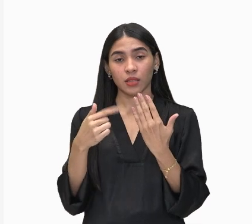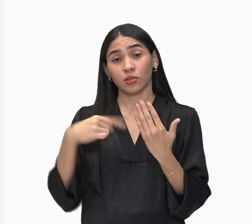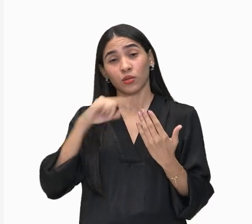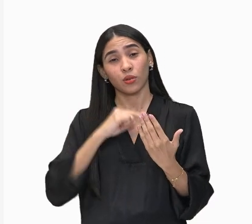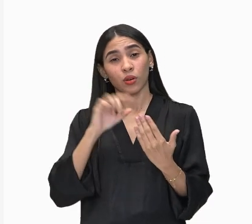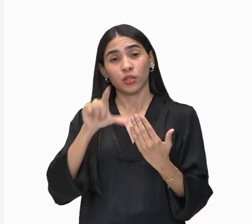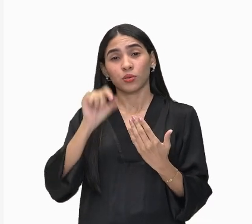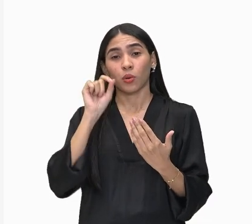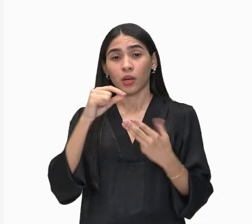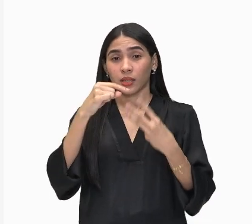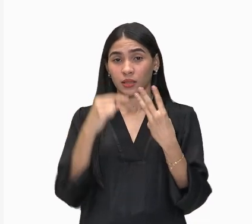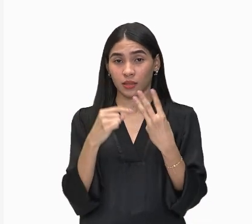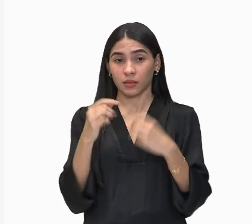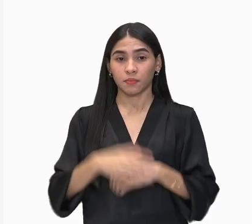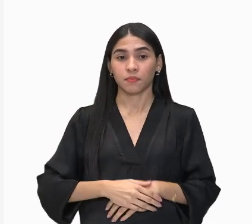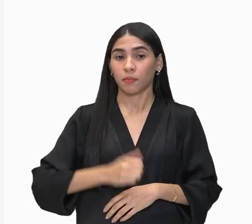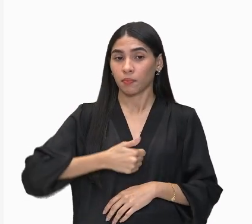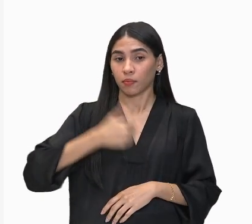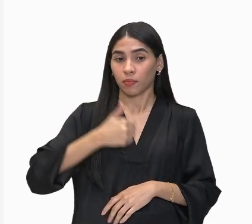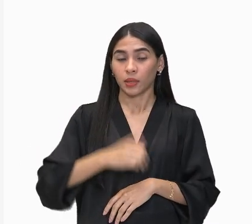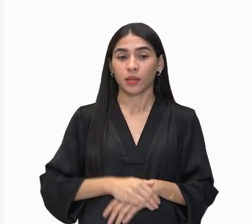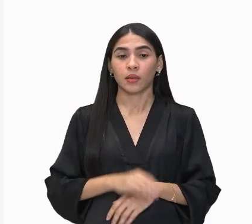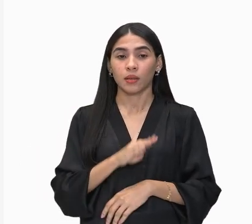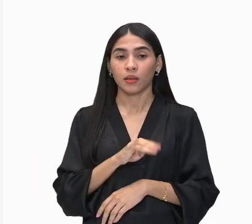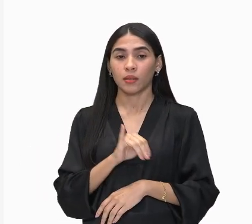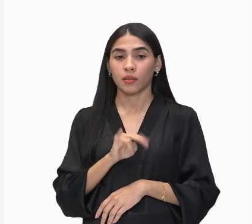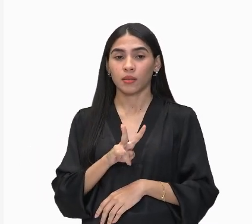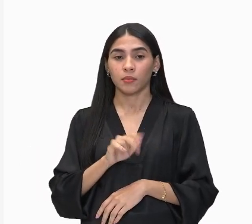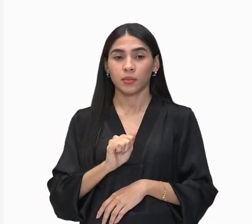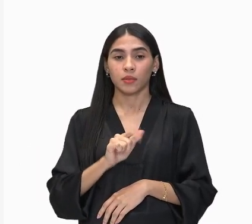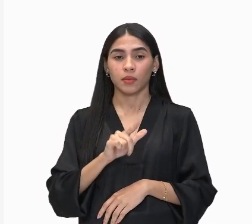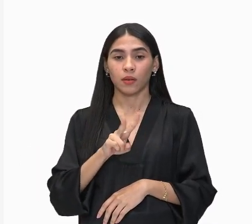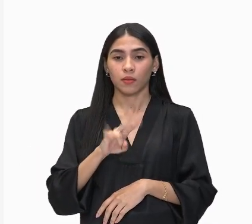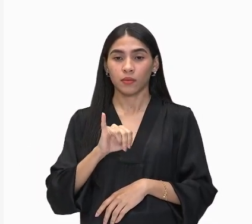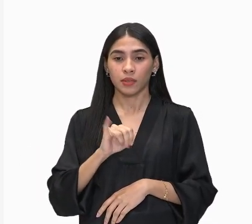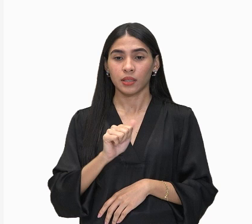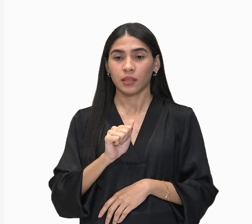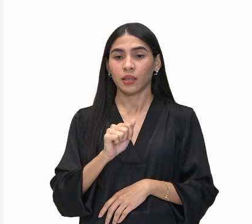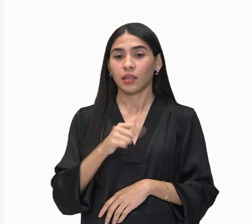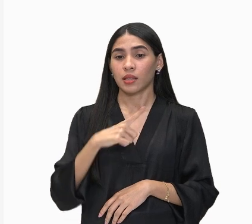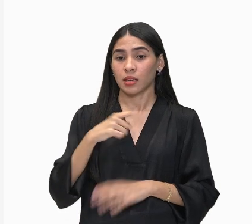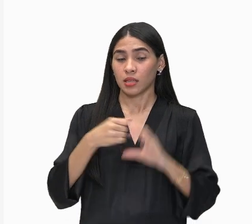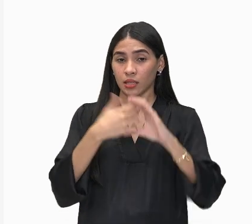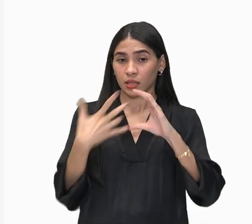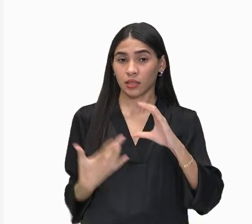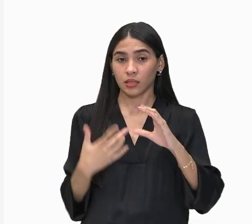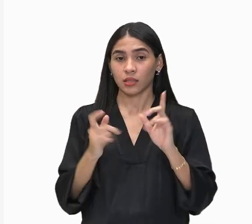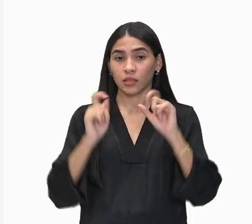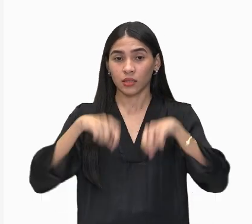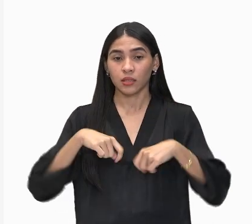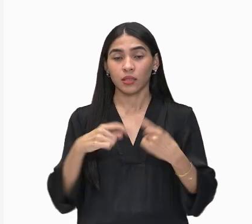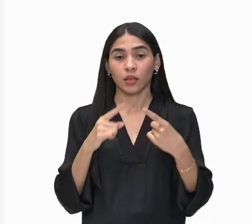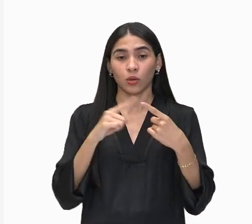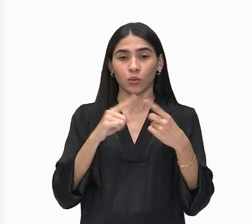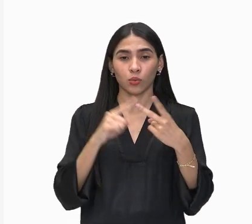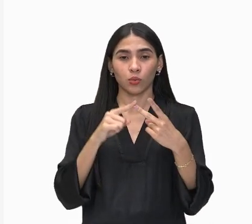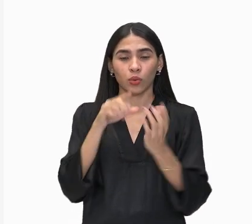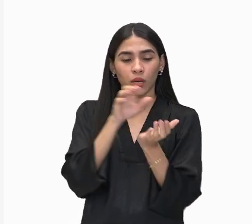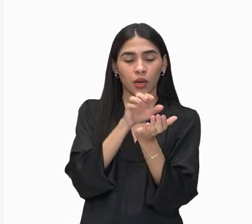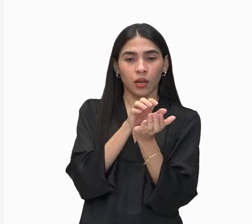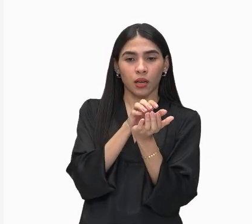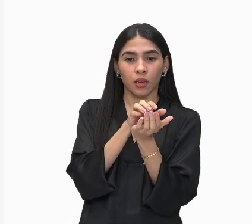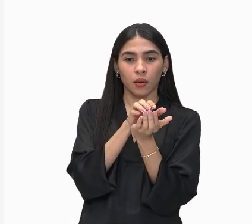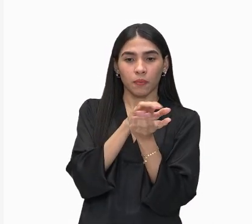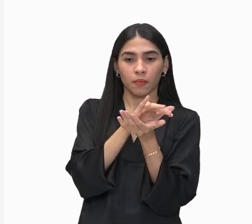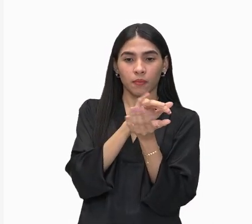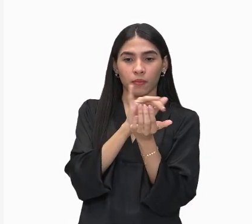3. A primeira aí é a classe Bivalvia, que tem a característica de possuir 2 conchas